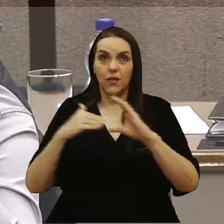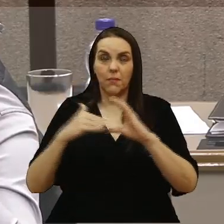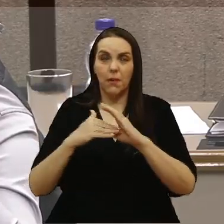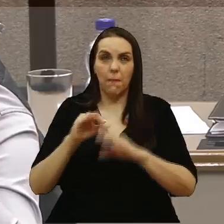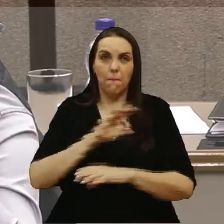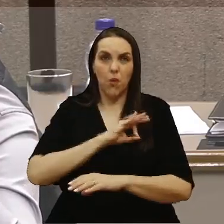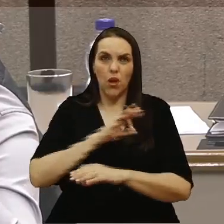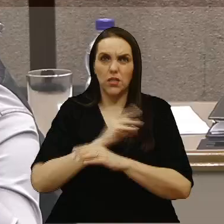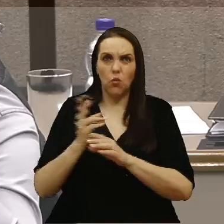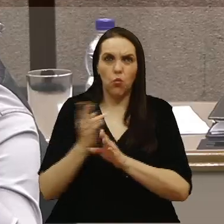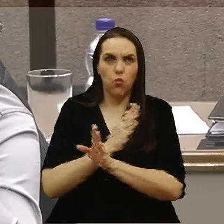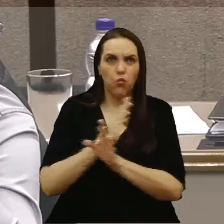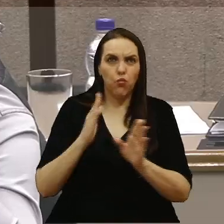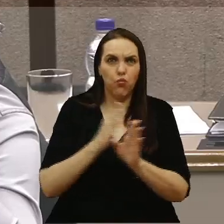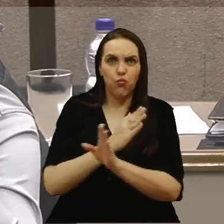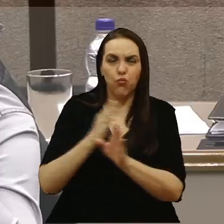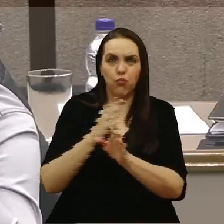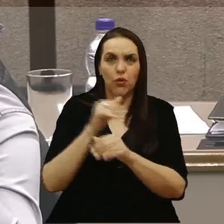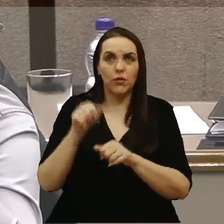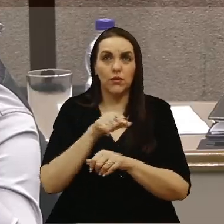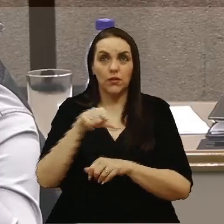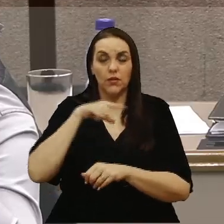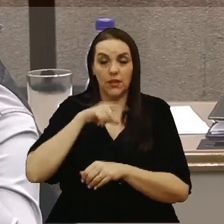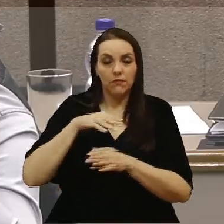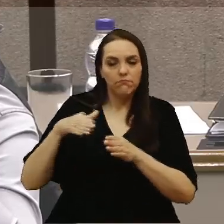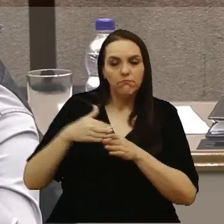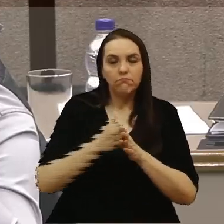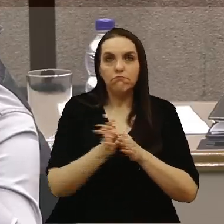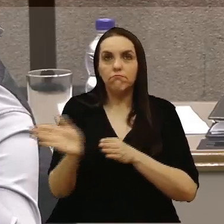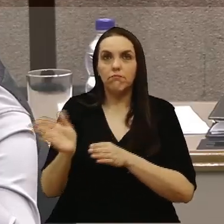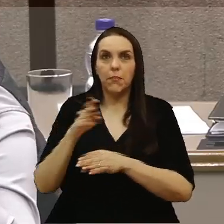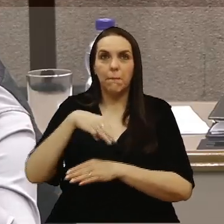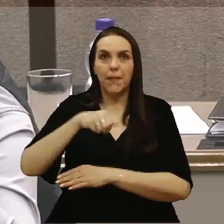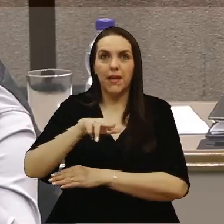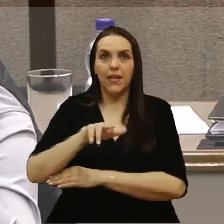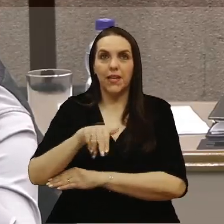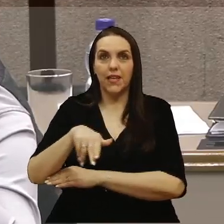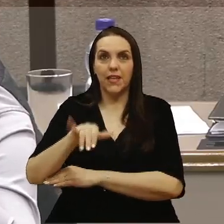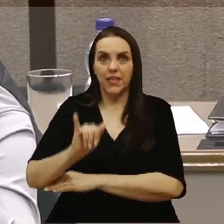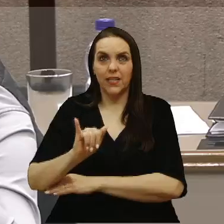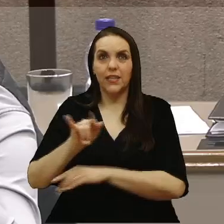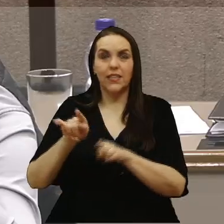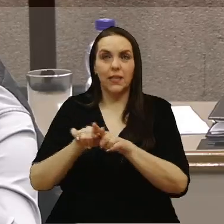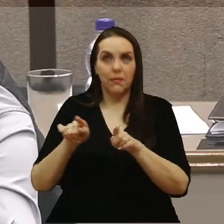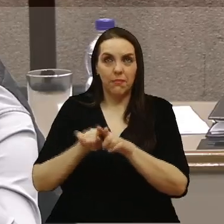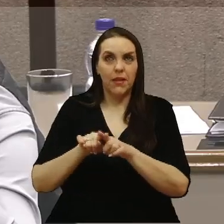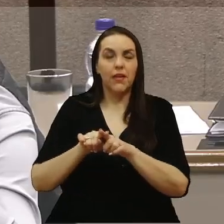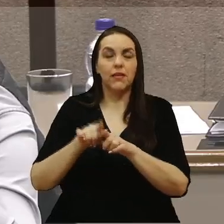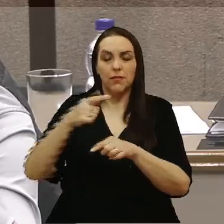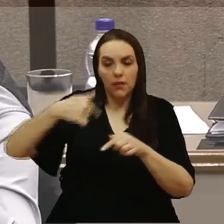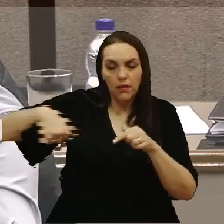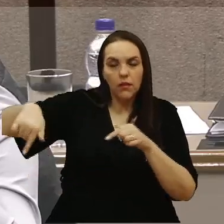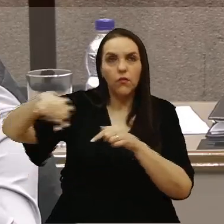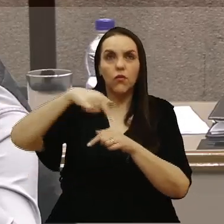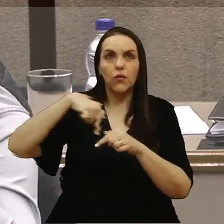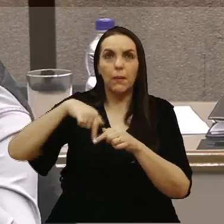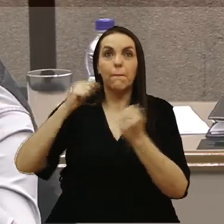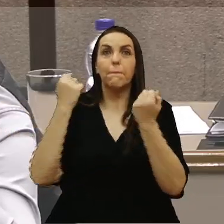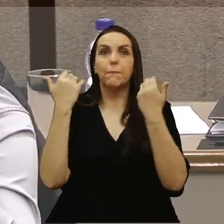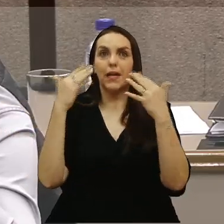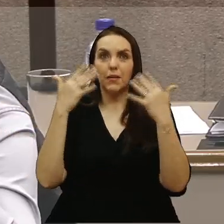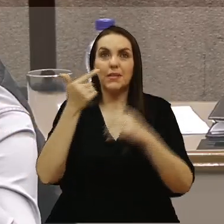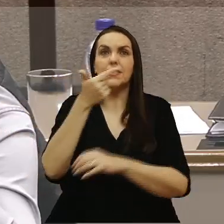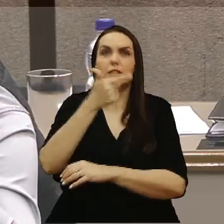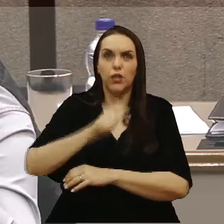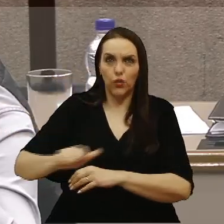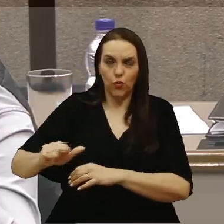Rodoviária Estadual naquele trecho, entrando para os bairros Mariane e arredores. Então, parabenizar mais uma